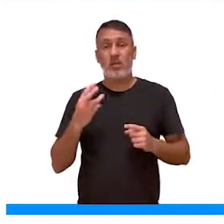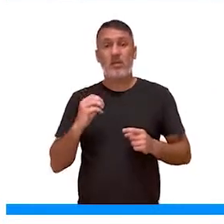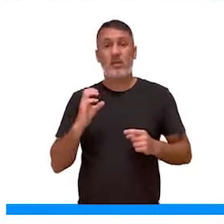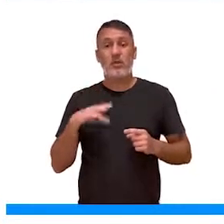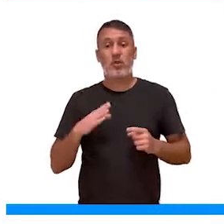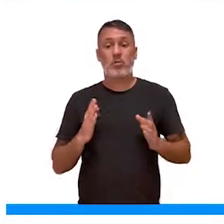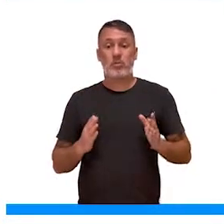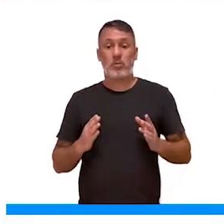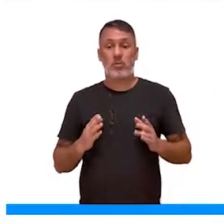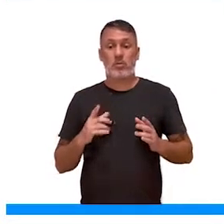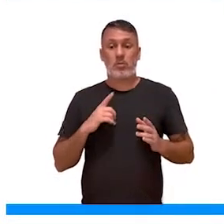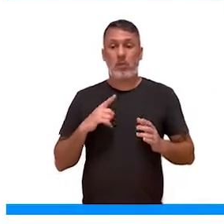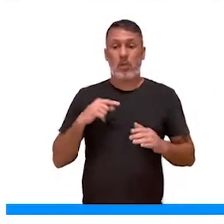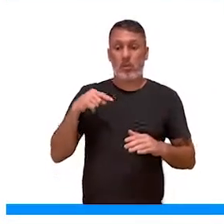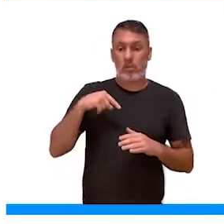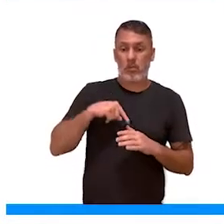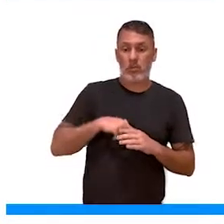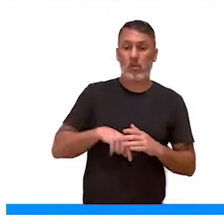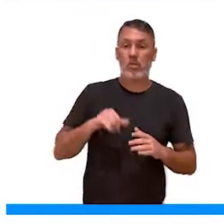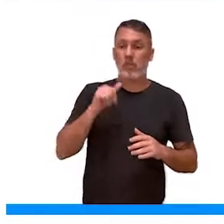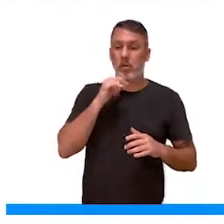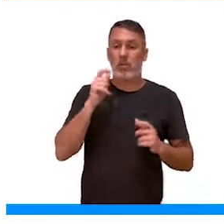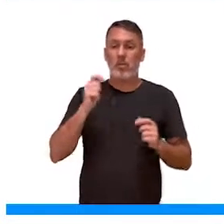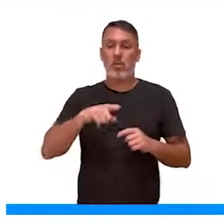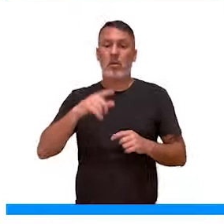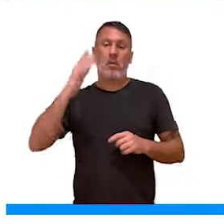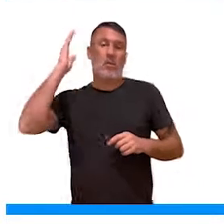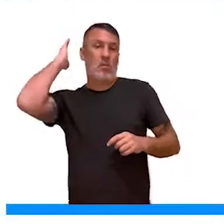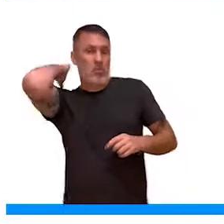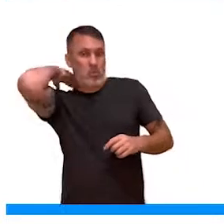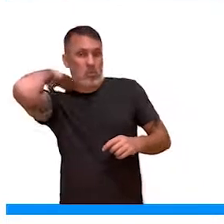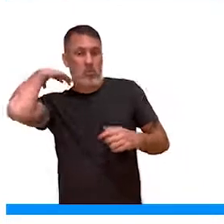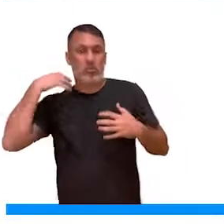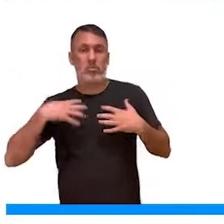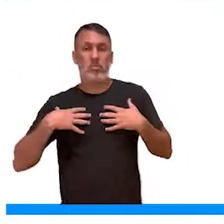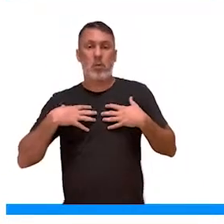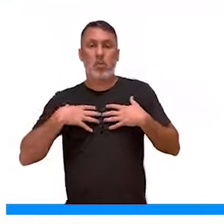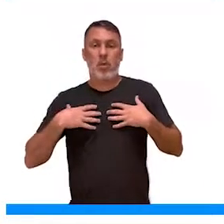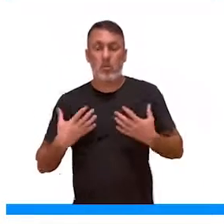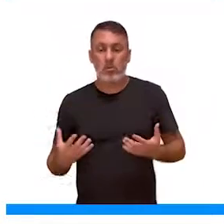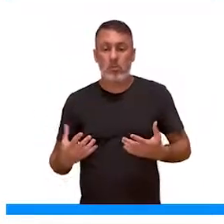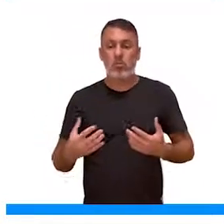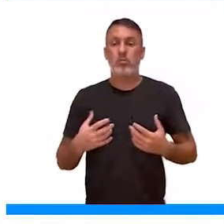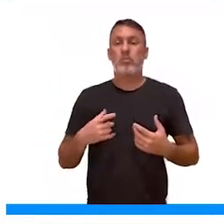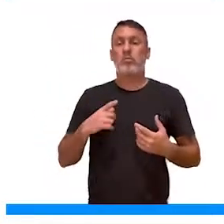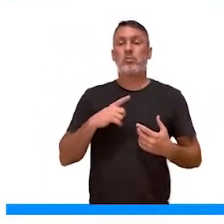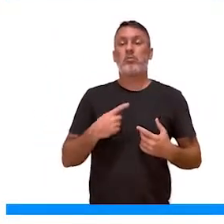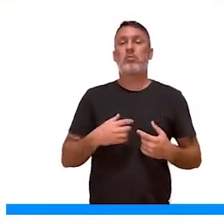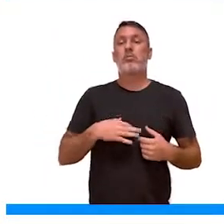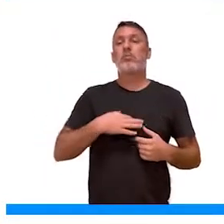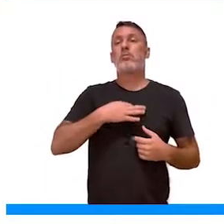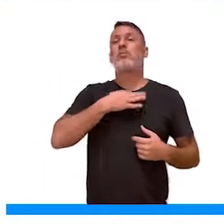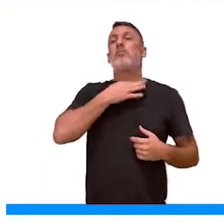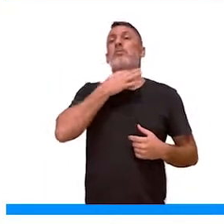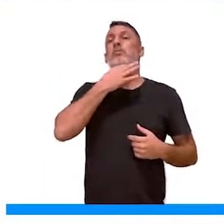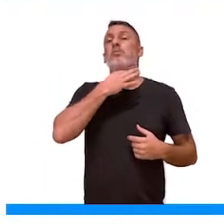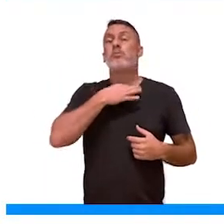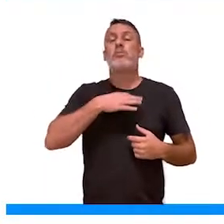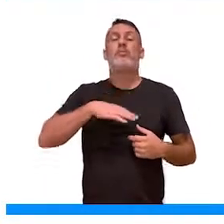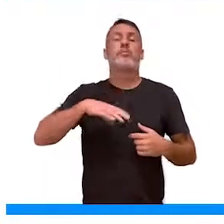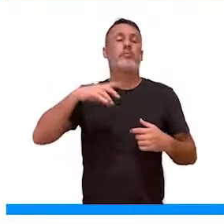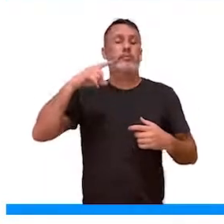tubo respiratório. Elas vão em direção aos pulmões, aos brônquios, dos brônquios elas vão para a traqueia e chegam